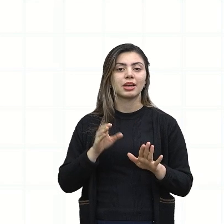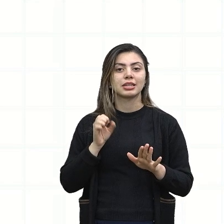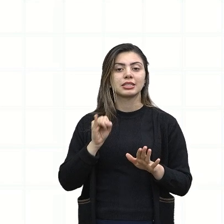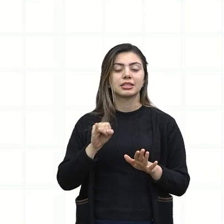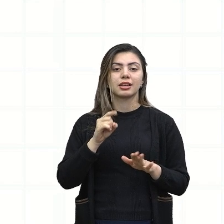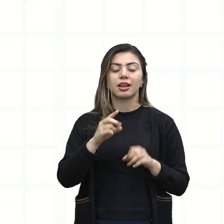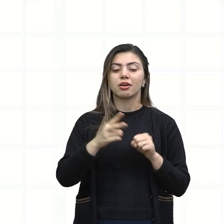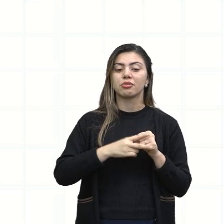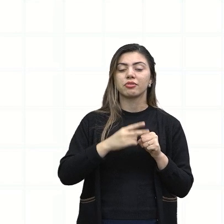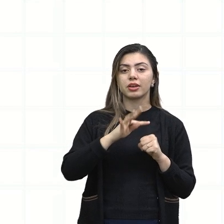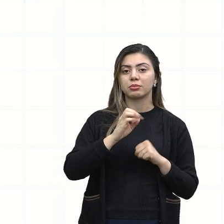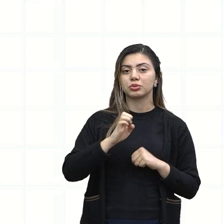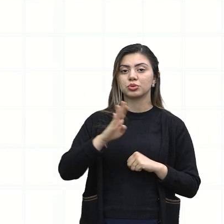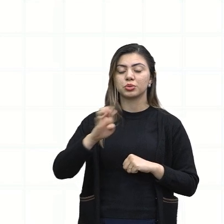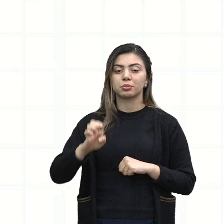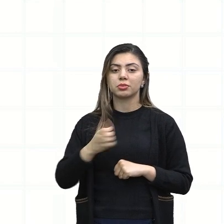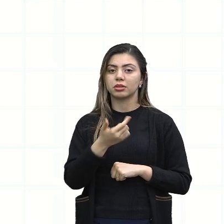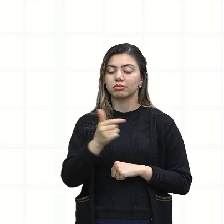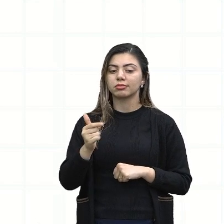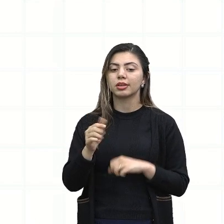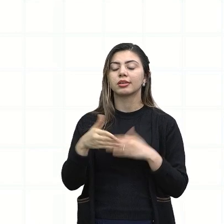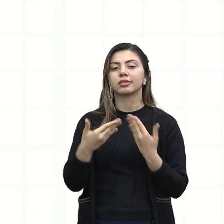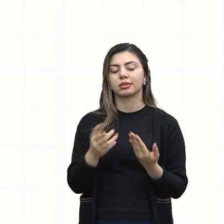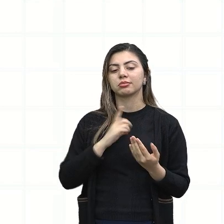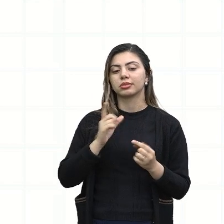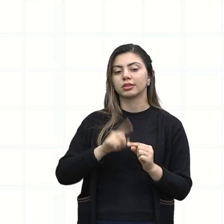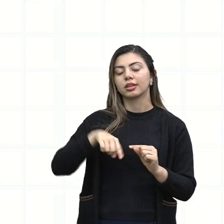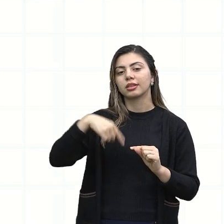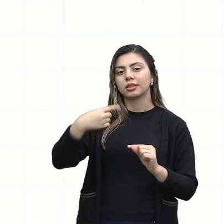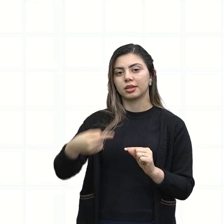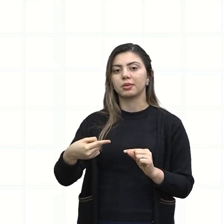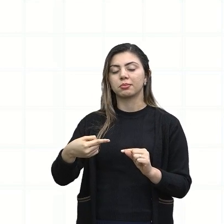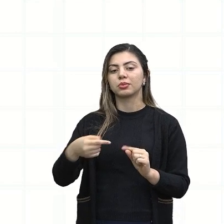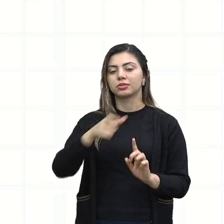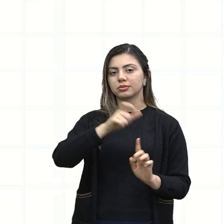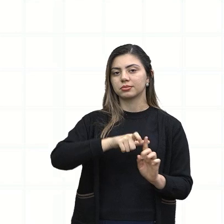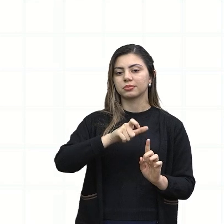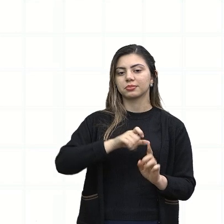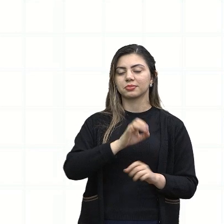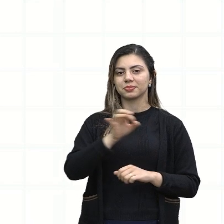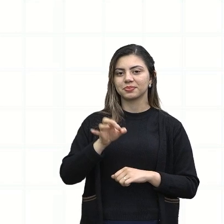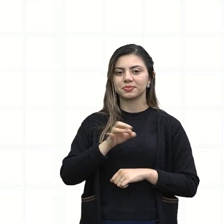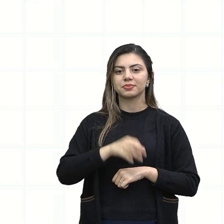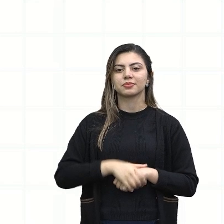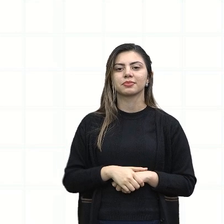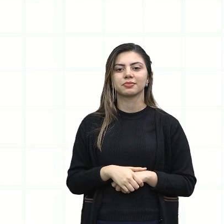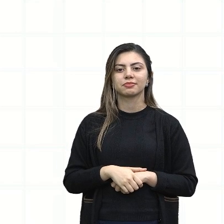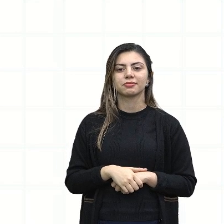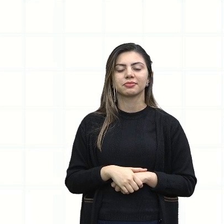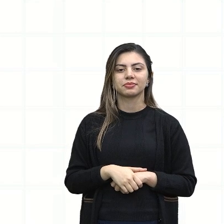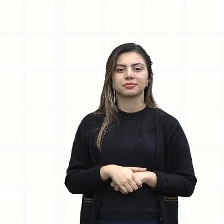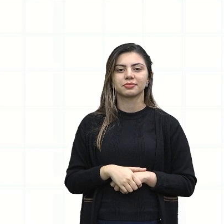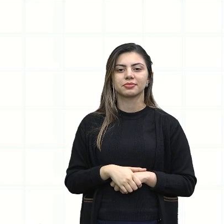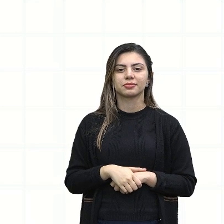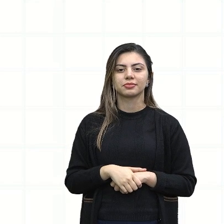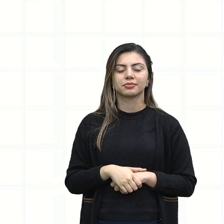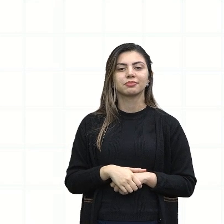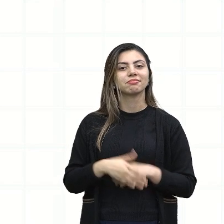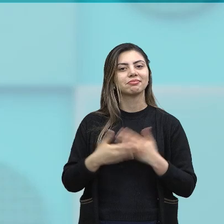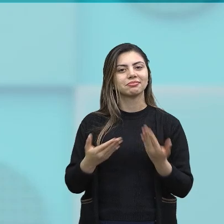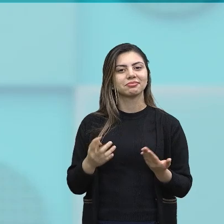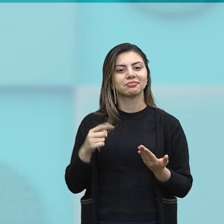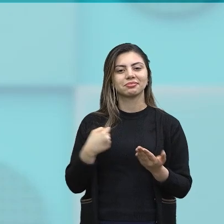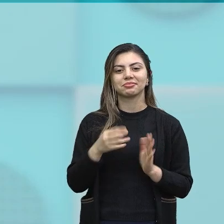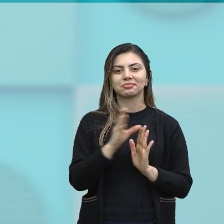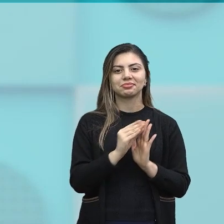quando o verbo to be não está, ele vem logo depois do sujeito. ok? Então, esse foi o nosso